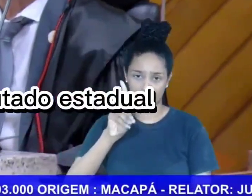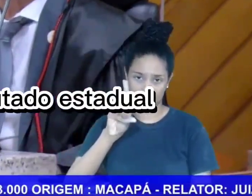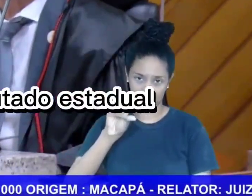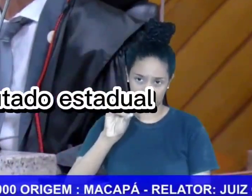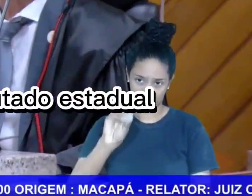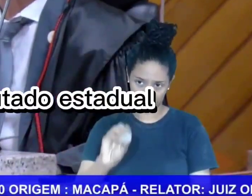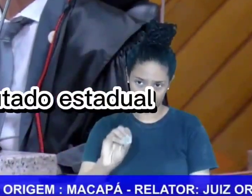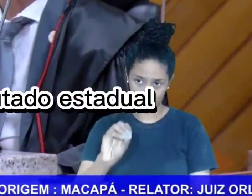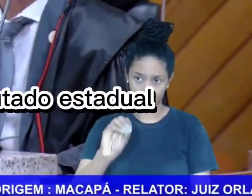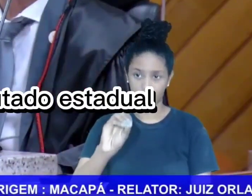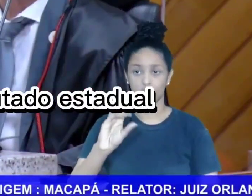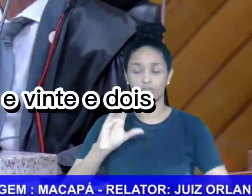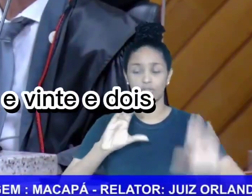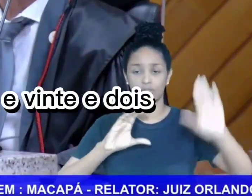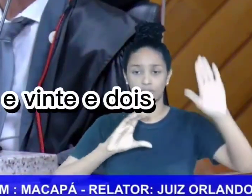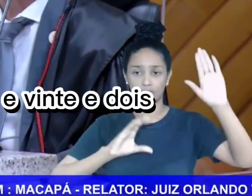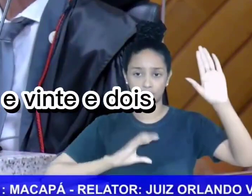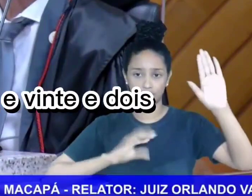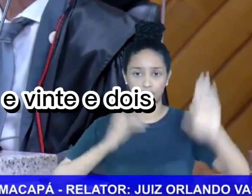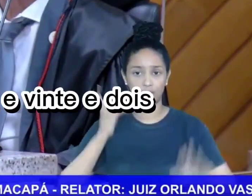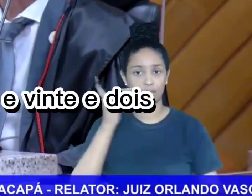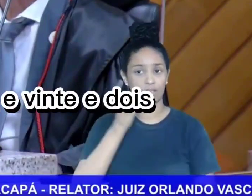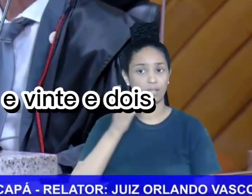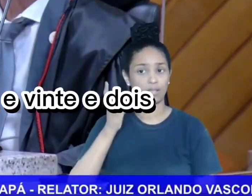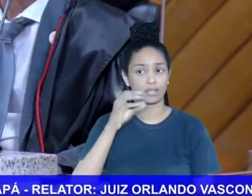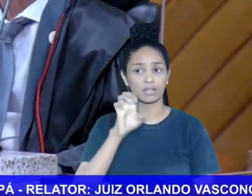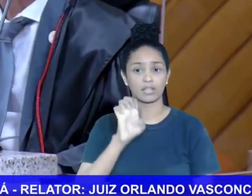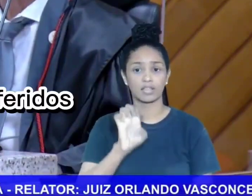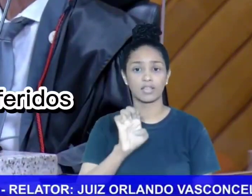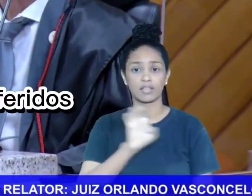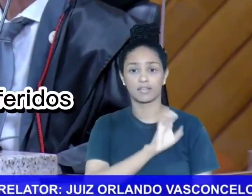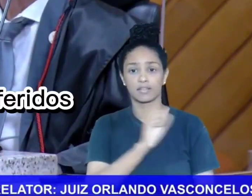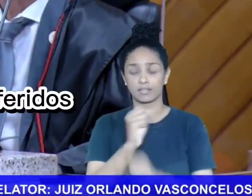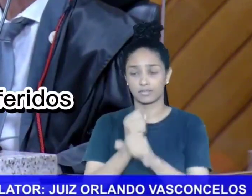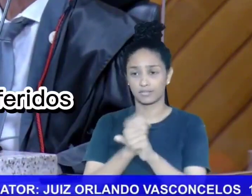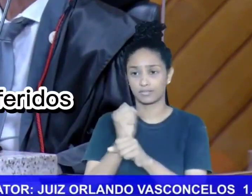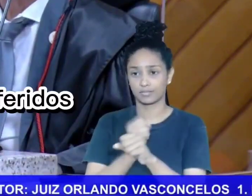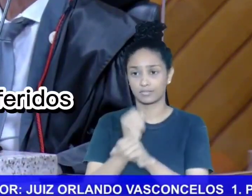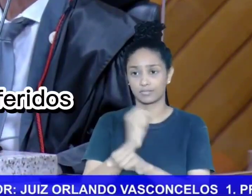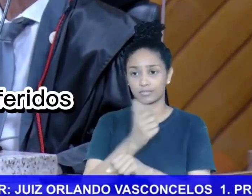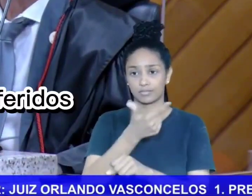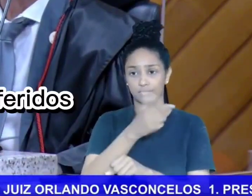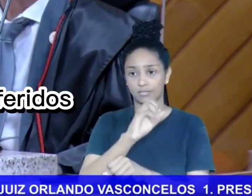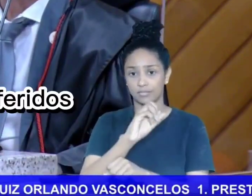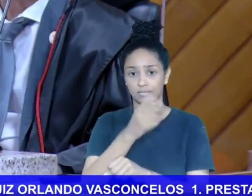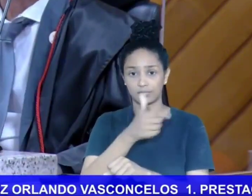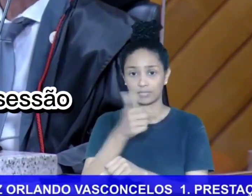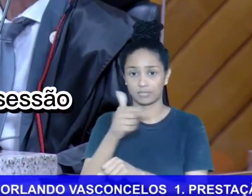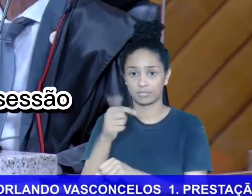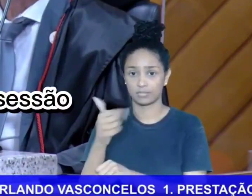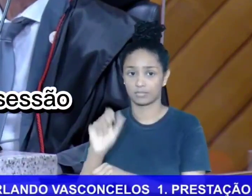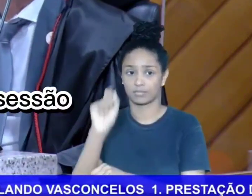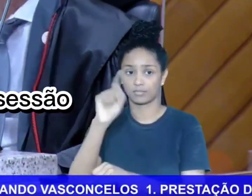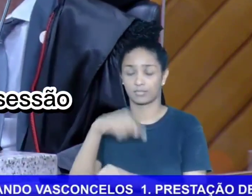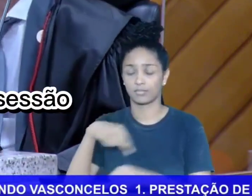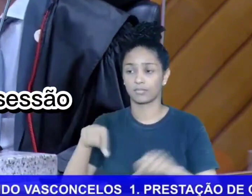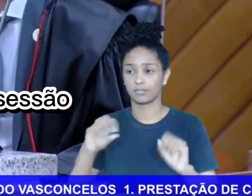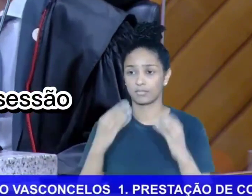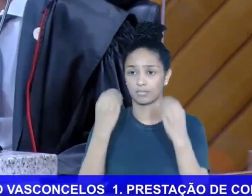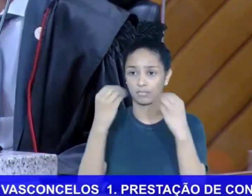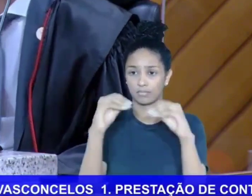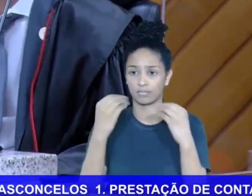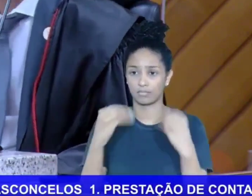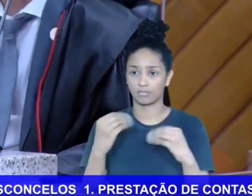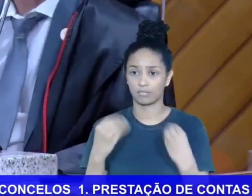candidato eleito ao cargo de deputado estadual referente às eleições de 2022, os termos de votos proferidos. Acordo publicado em